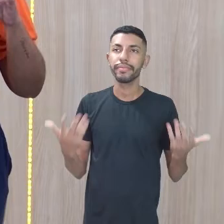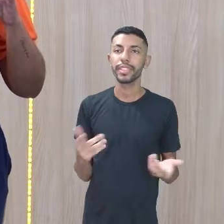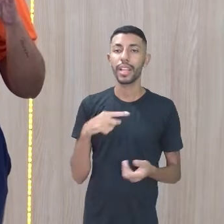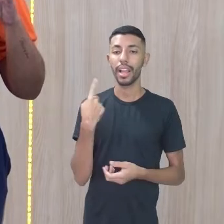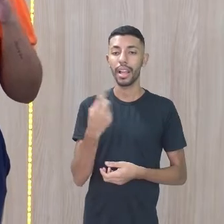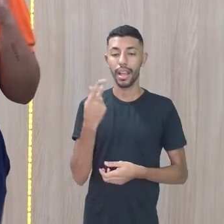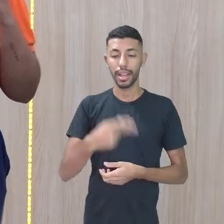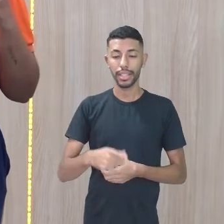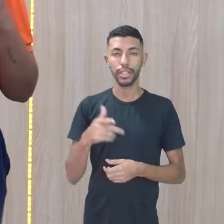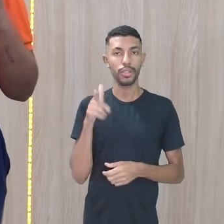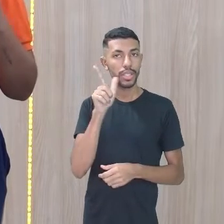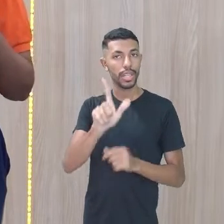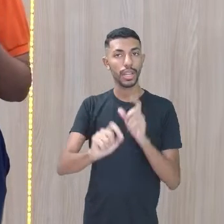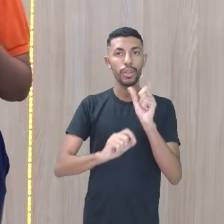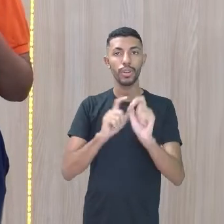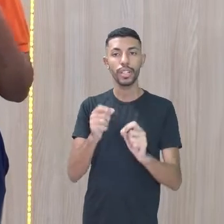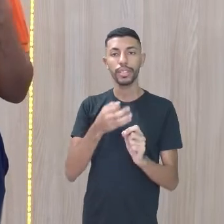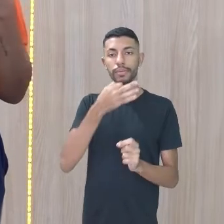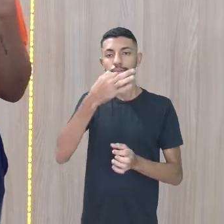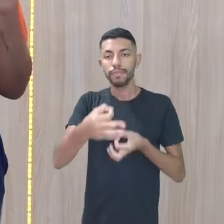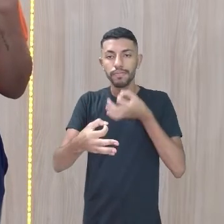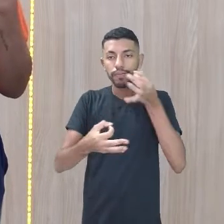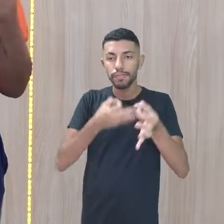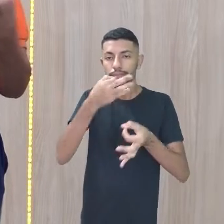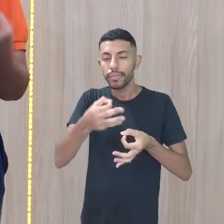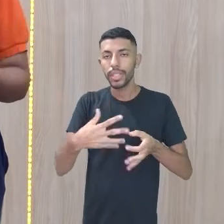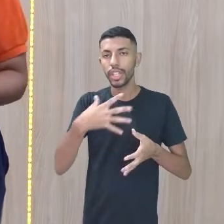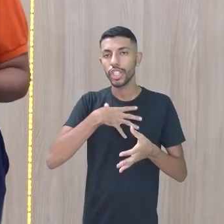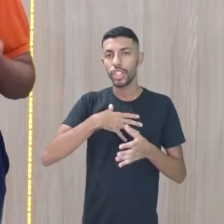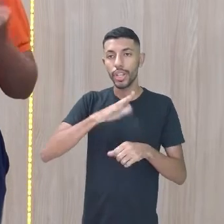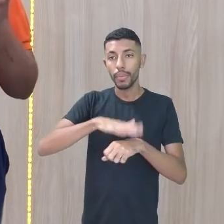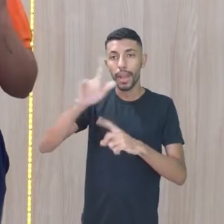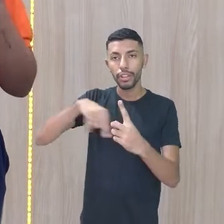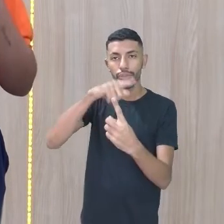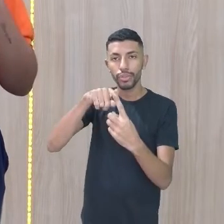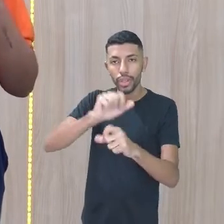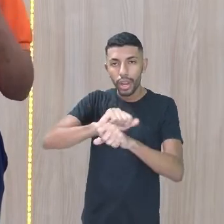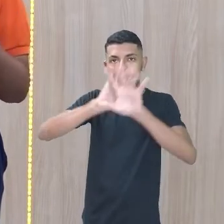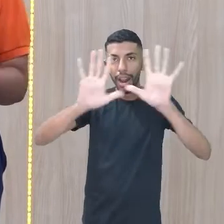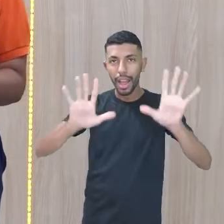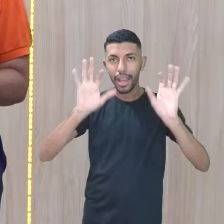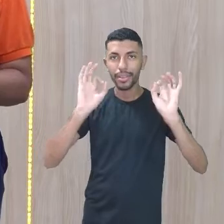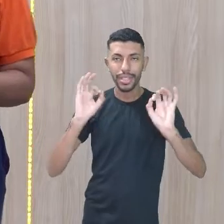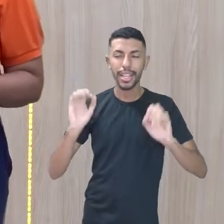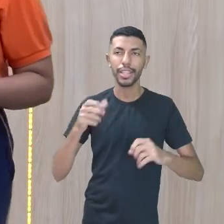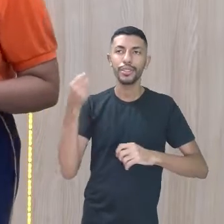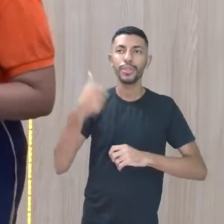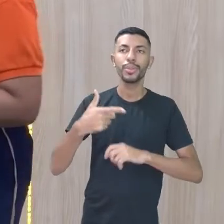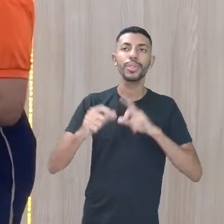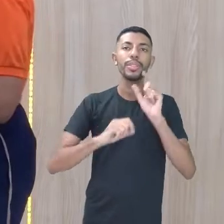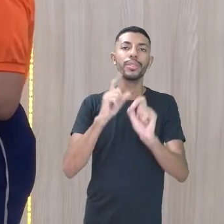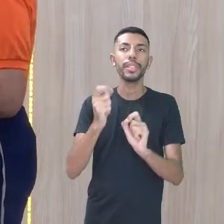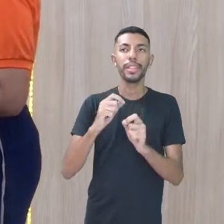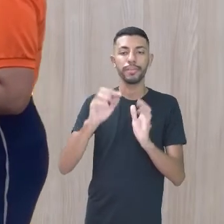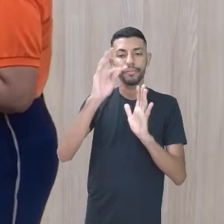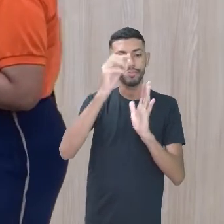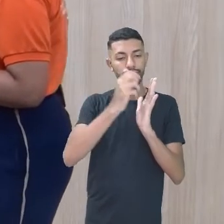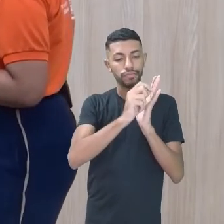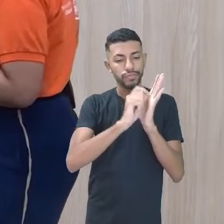consegue deixar os nossos argumentos de forma muito mais objetiva do que através de um texto escrito.